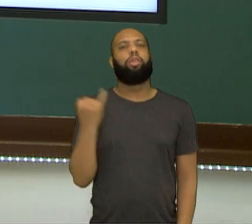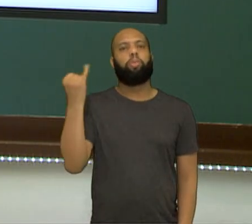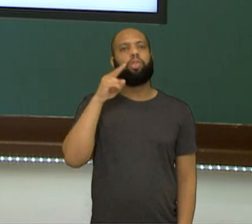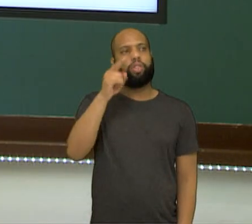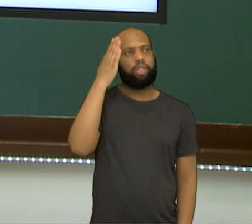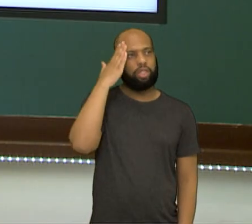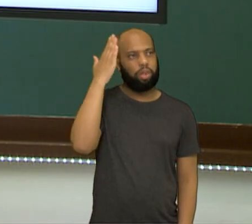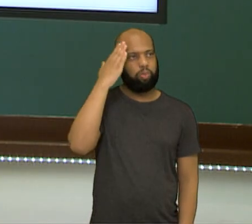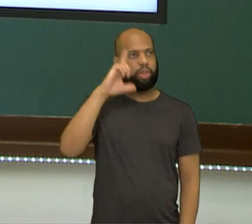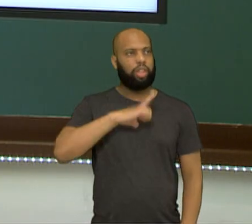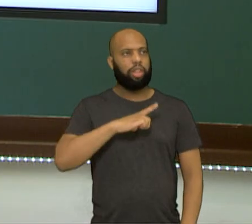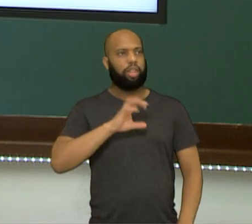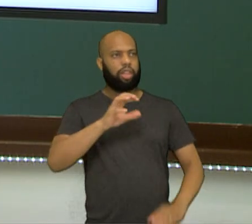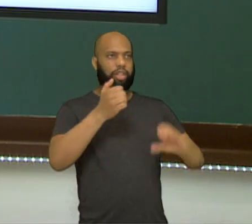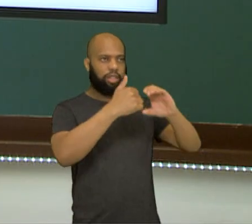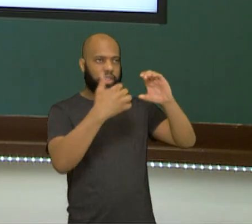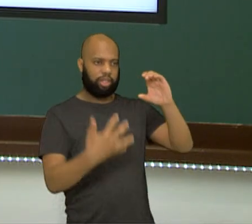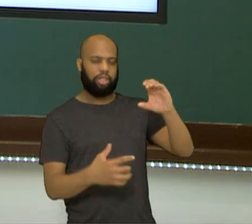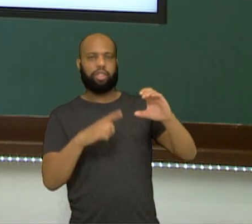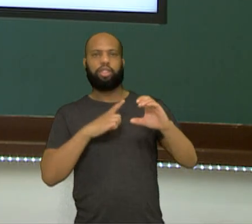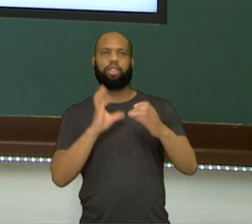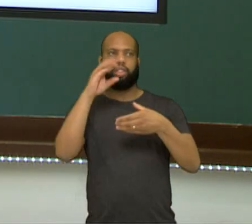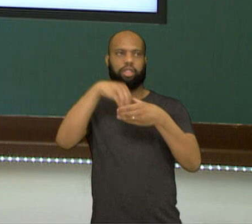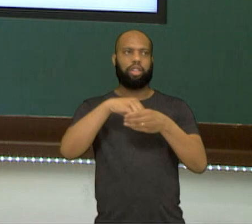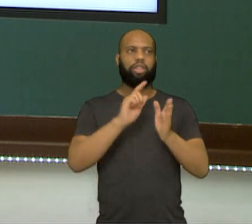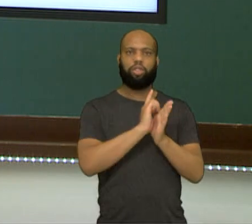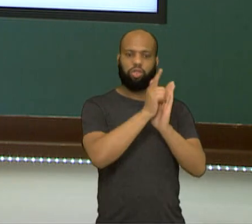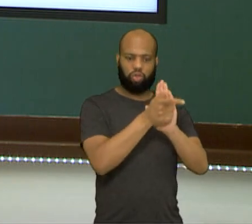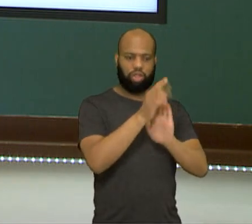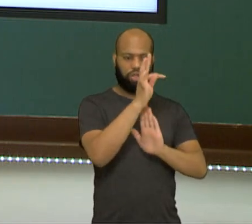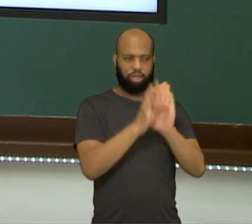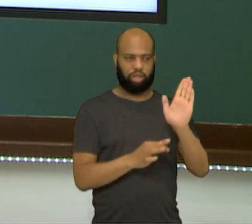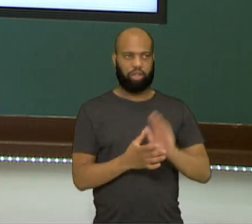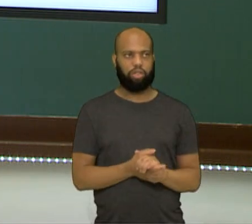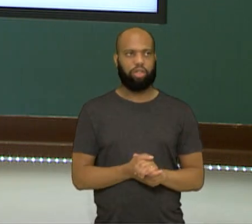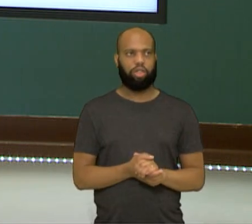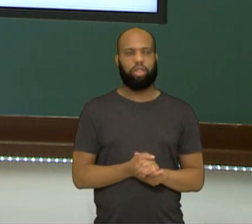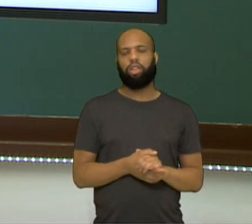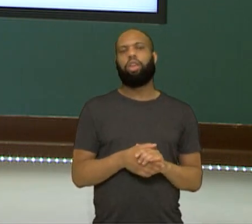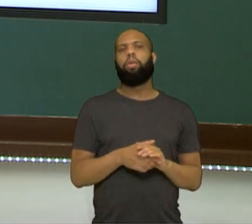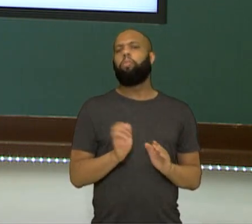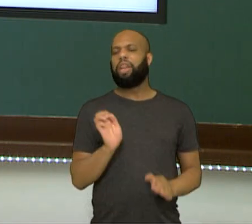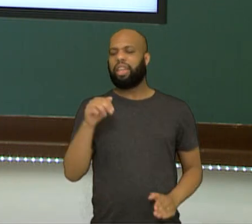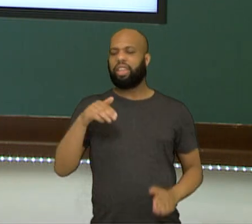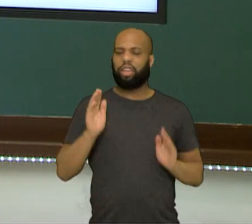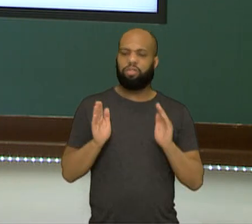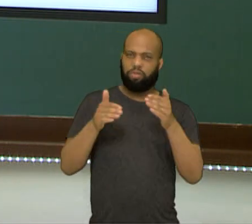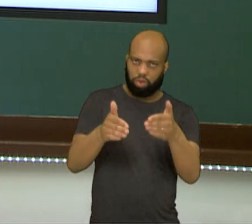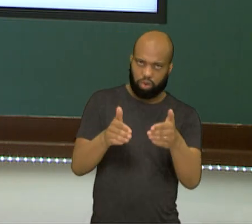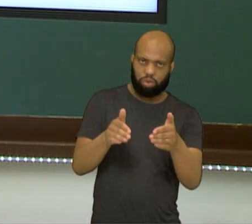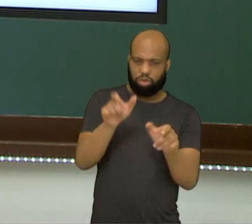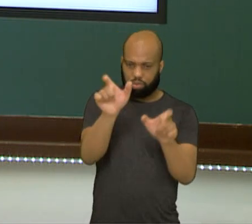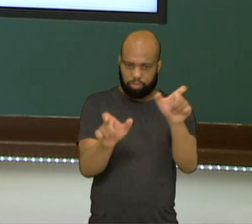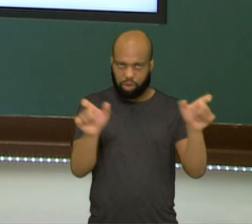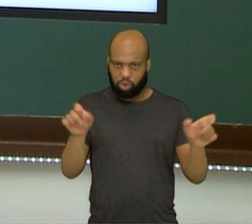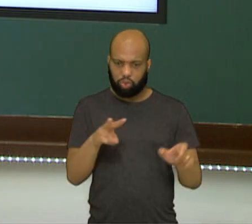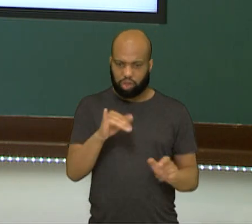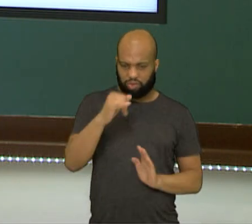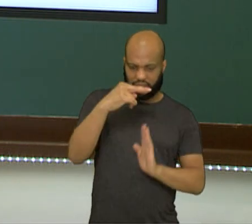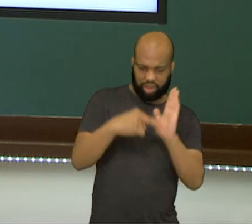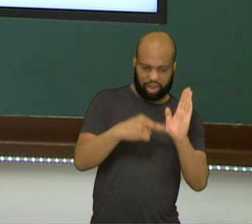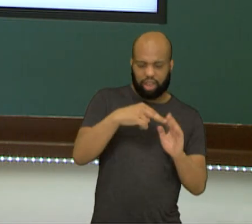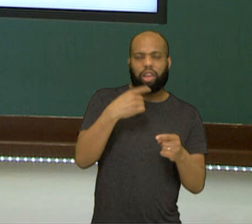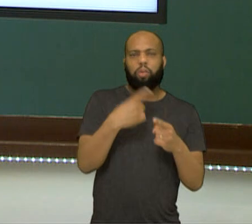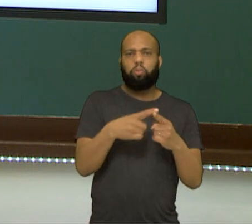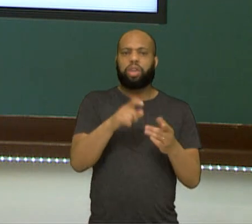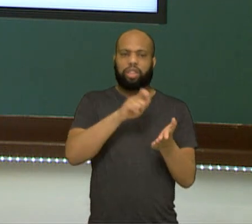que tem essas características dentro dos gêneros textuais, né? Pai, para quem que é o público leitor? Por que ele está escrevendo? A